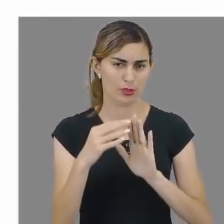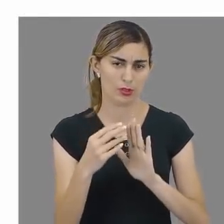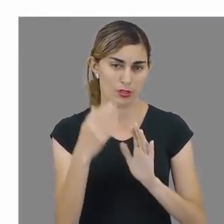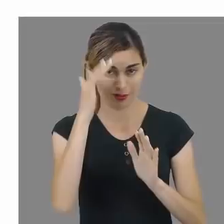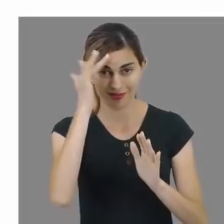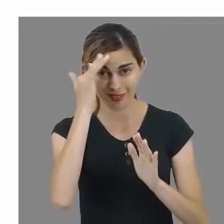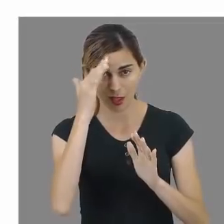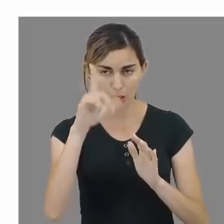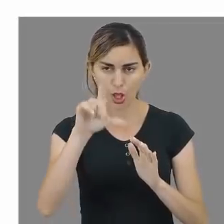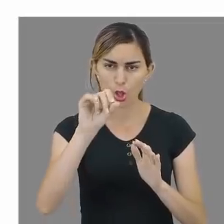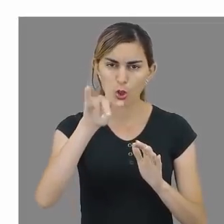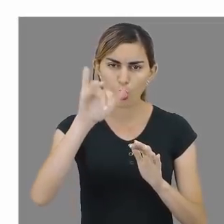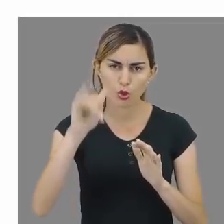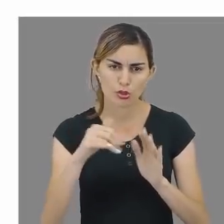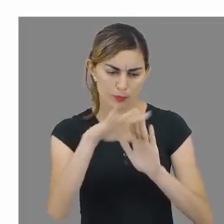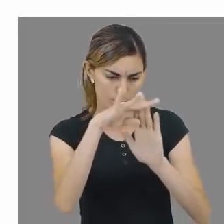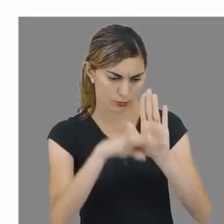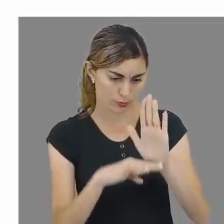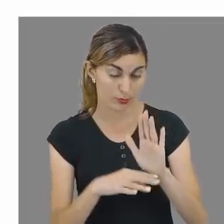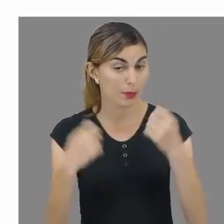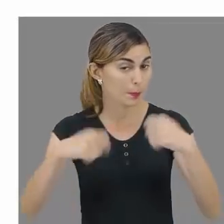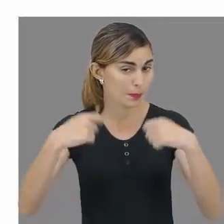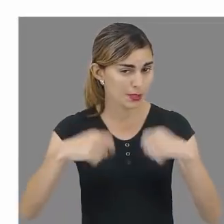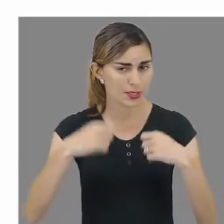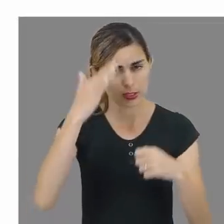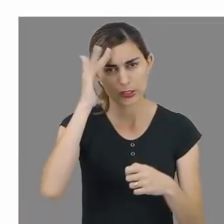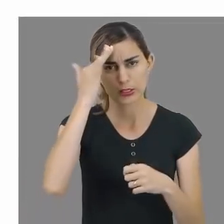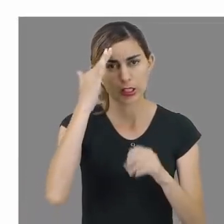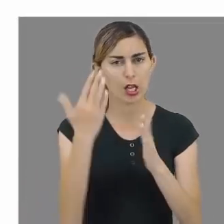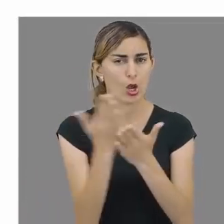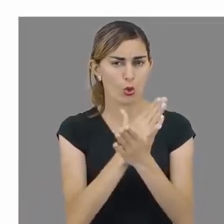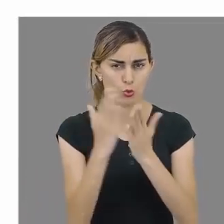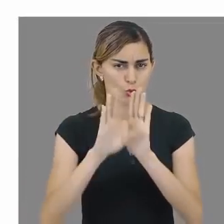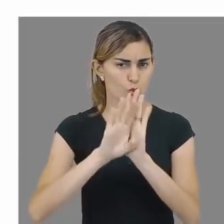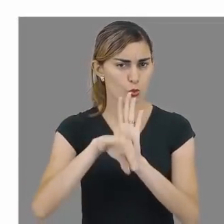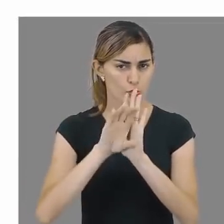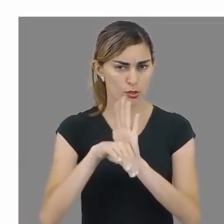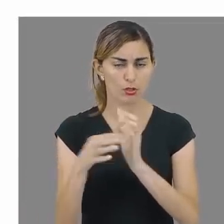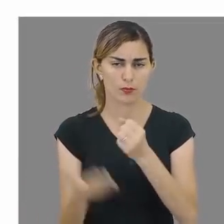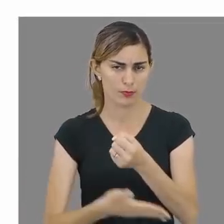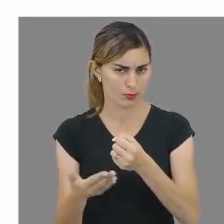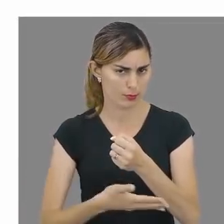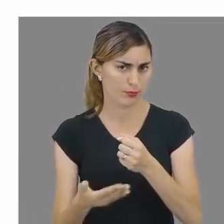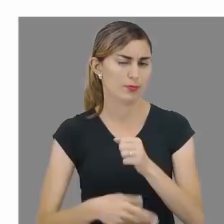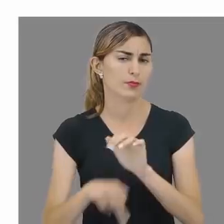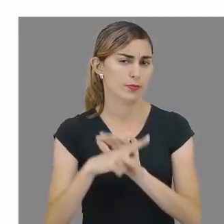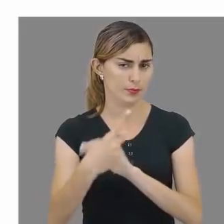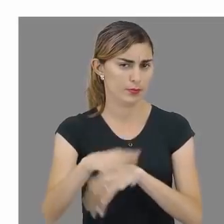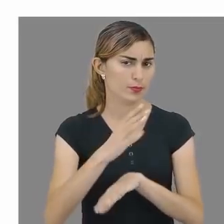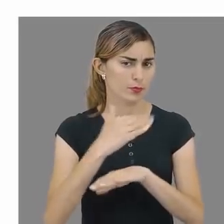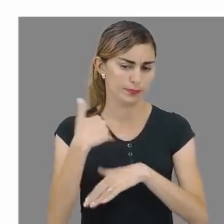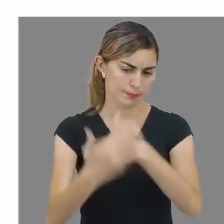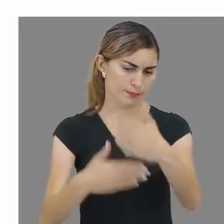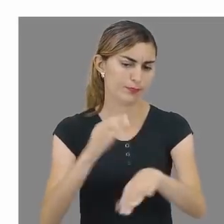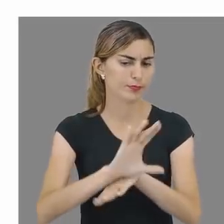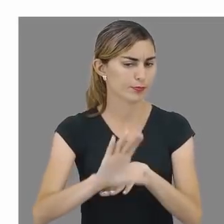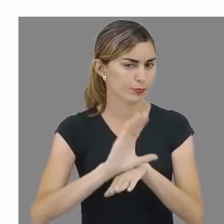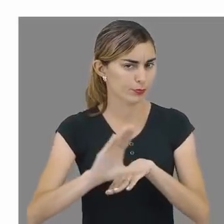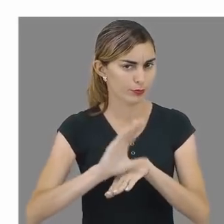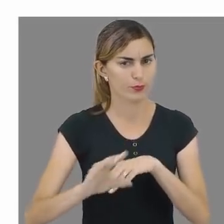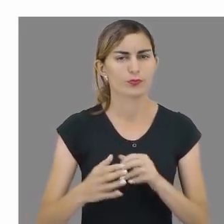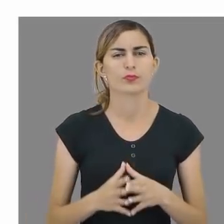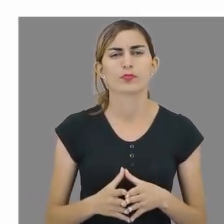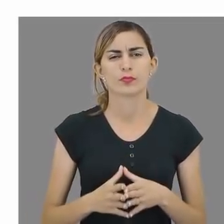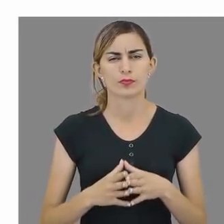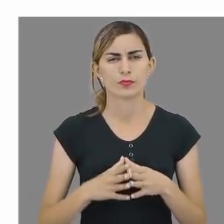Para entendermos lógica de programação, precisamos primeiro entender alguns conceitos básicos que utilizaremos no decorrer do curso. Então,